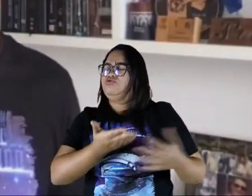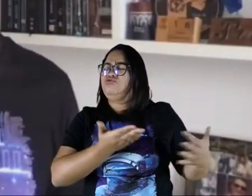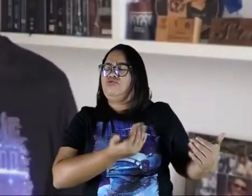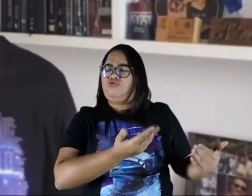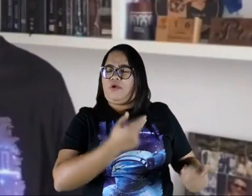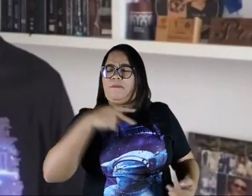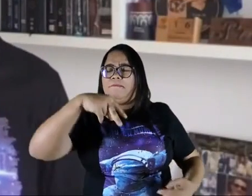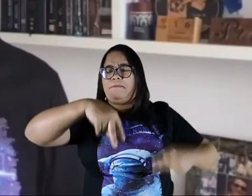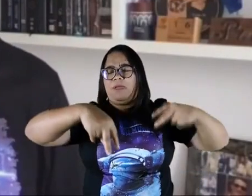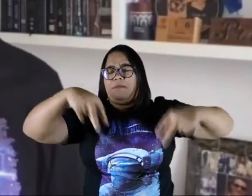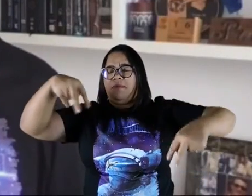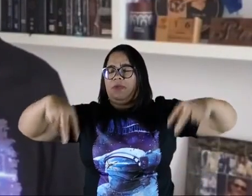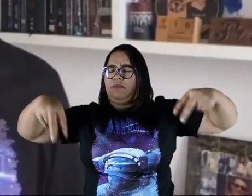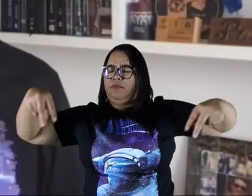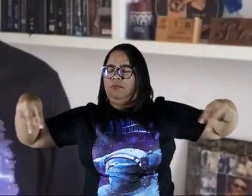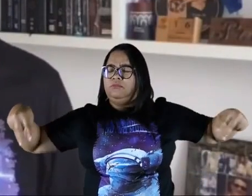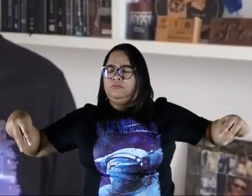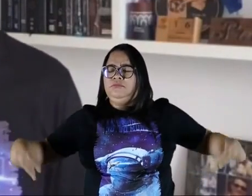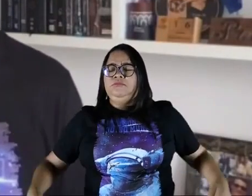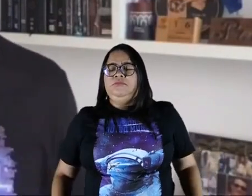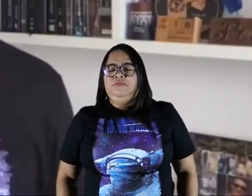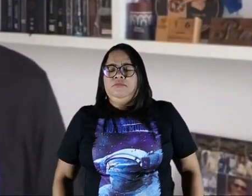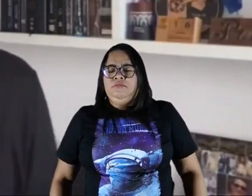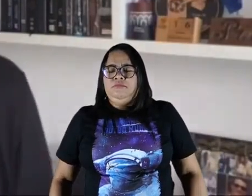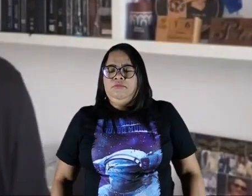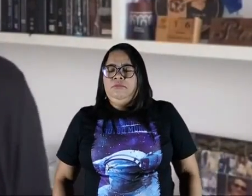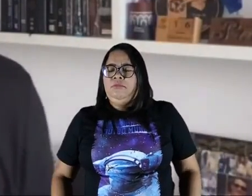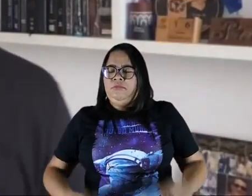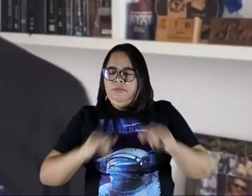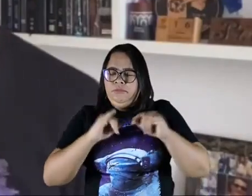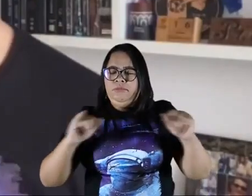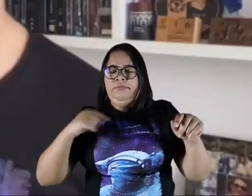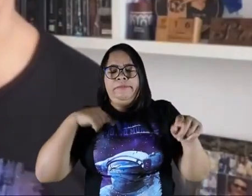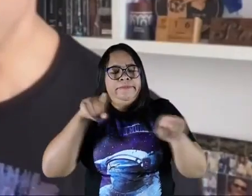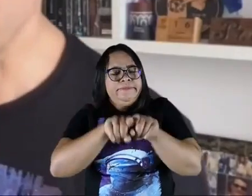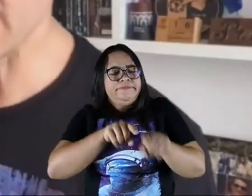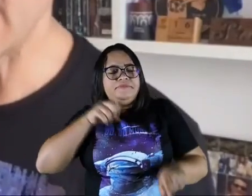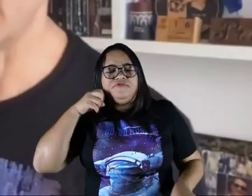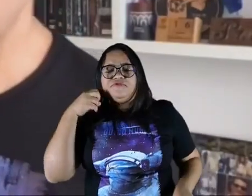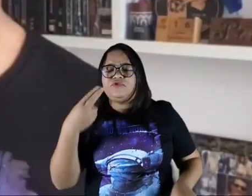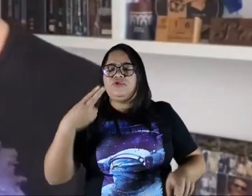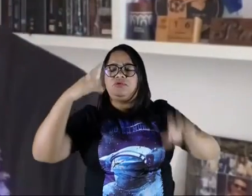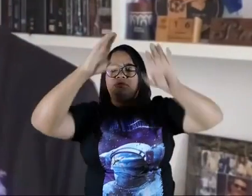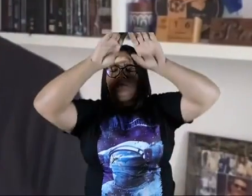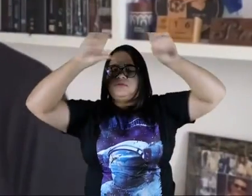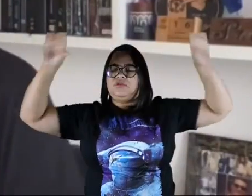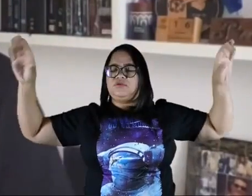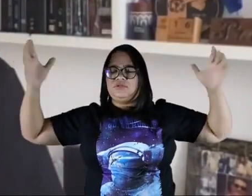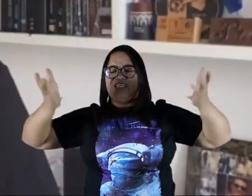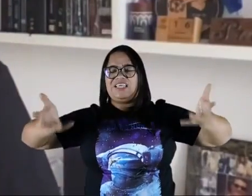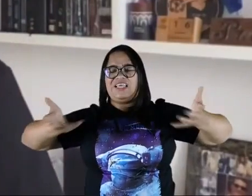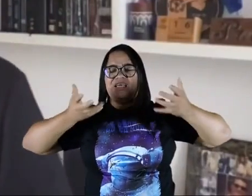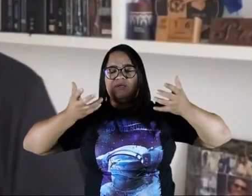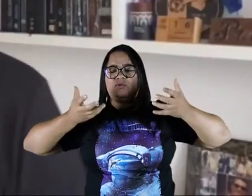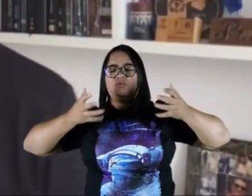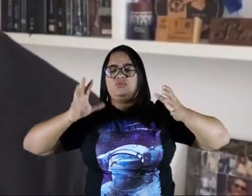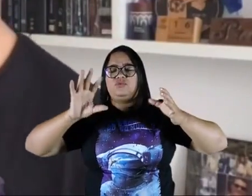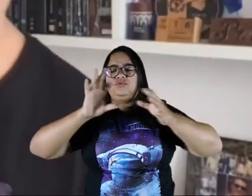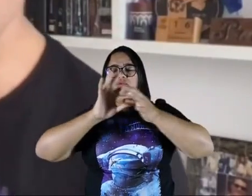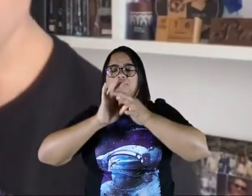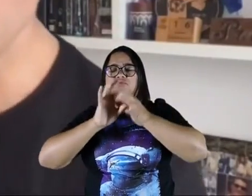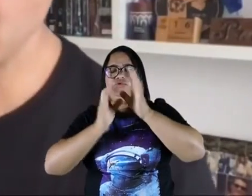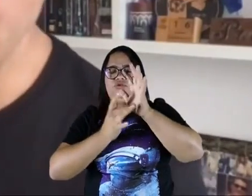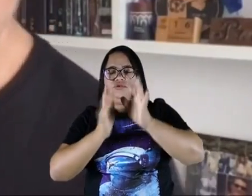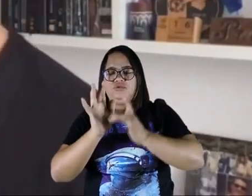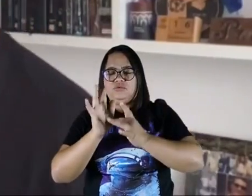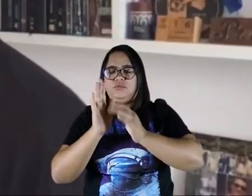pastor departamental que se colocou em pé, dizendo, eu também vou, eu vou para o céu, eu quero estar contigo.